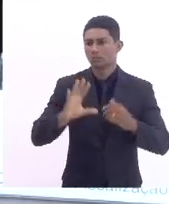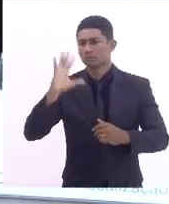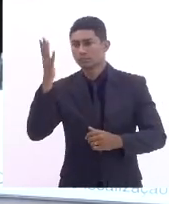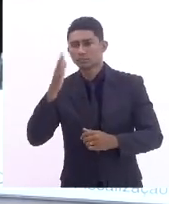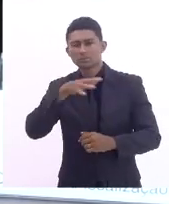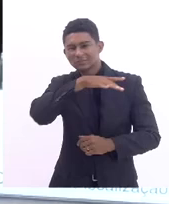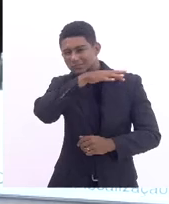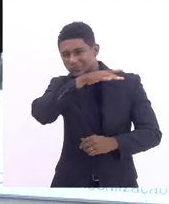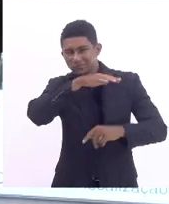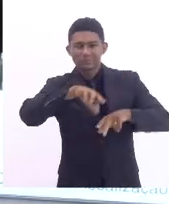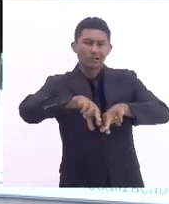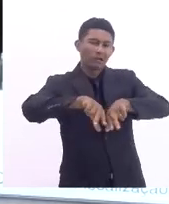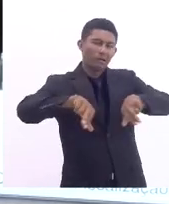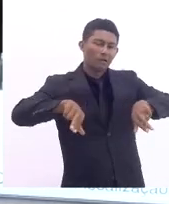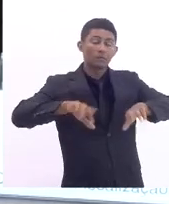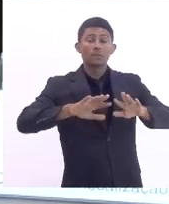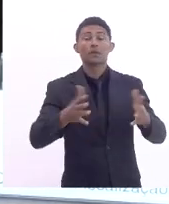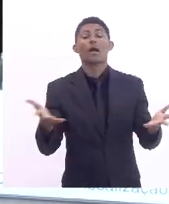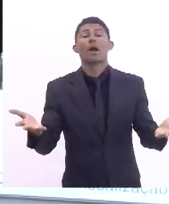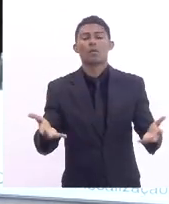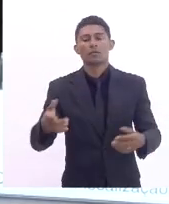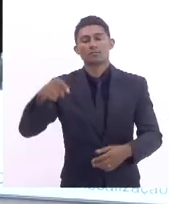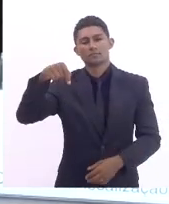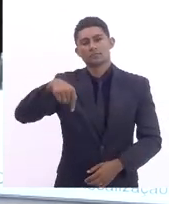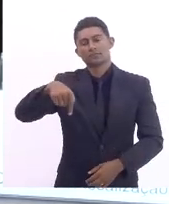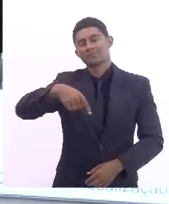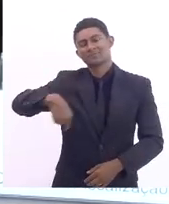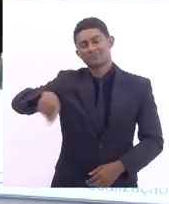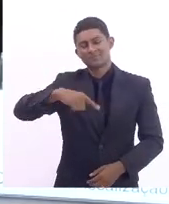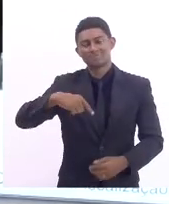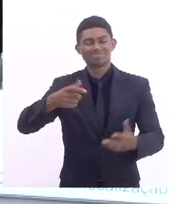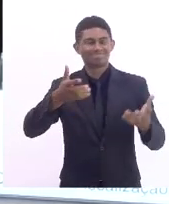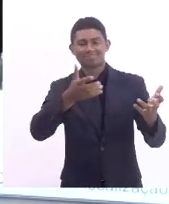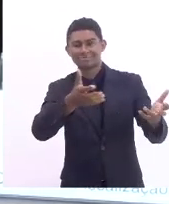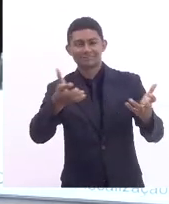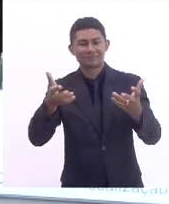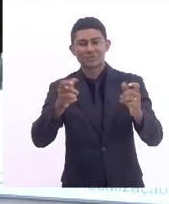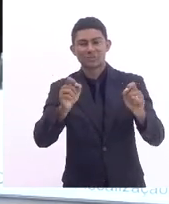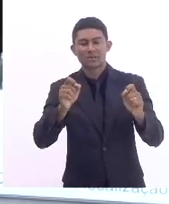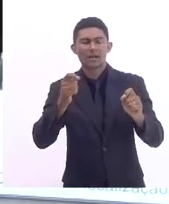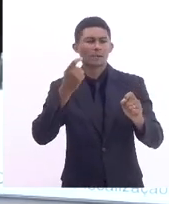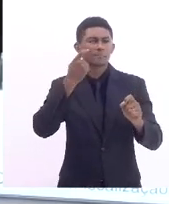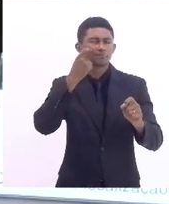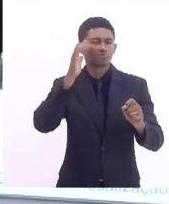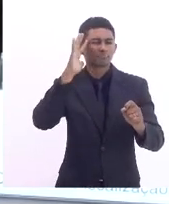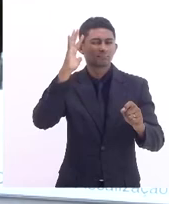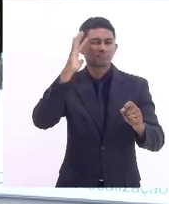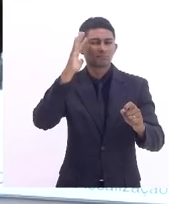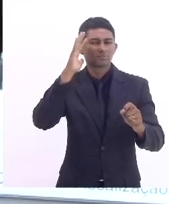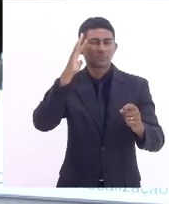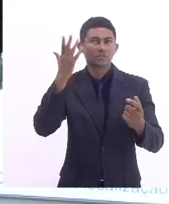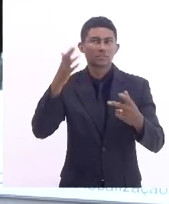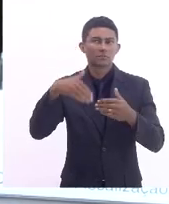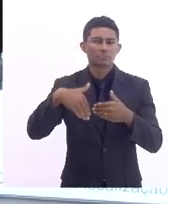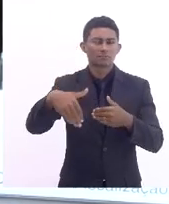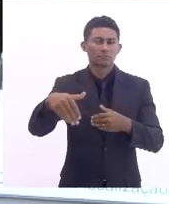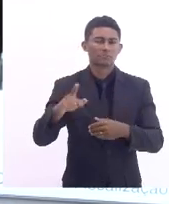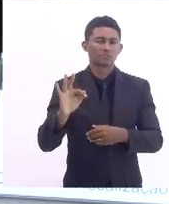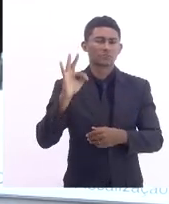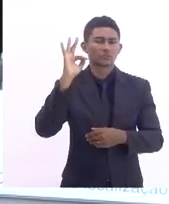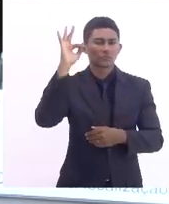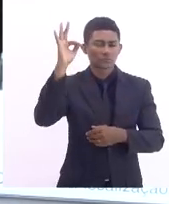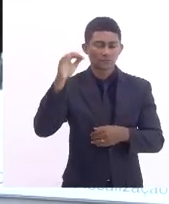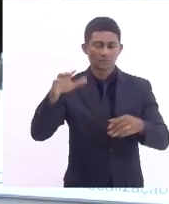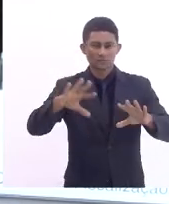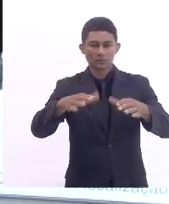esse momento aqui é o momento aonde a gente busca entender que Dora Avante quando